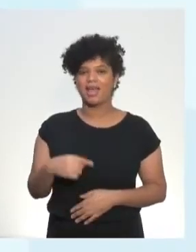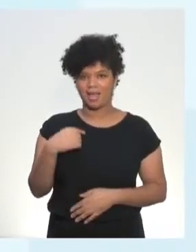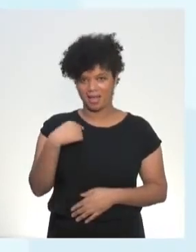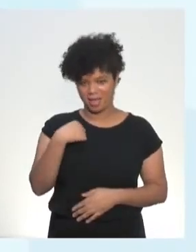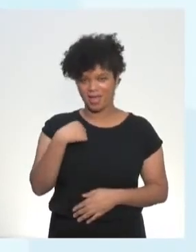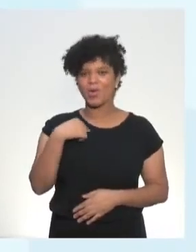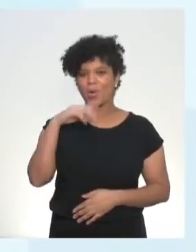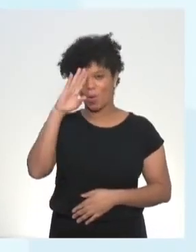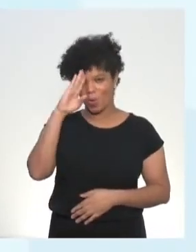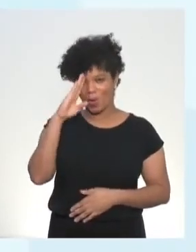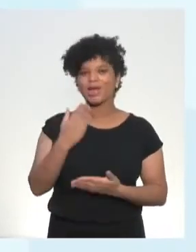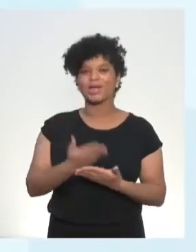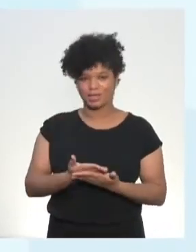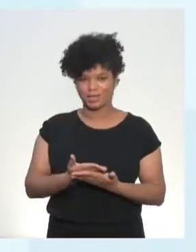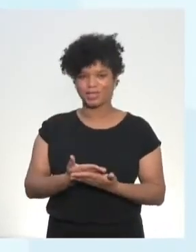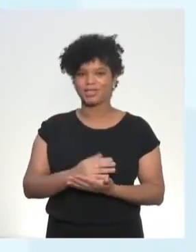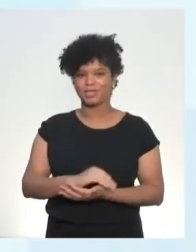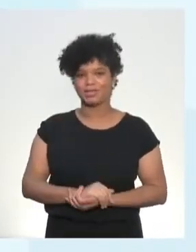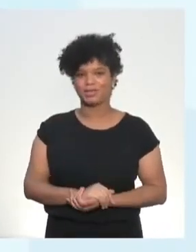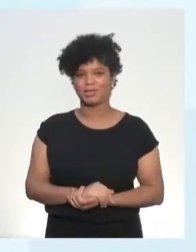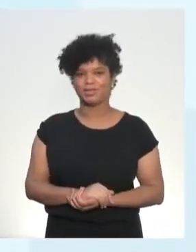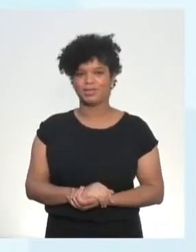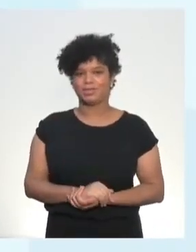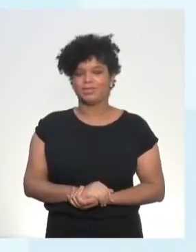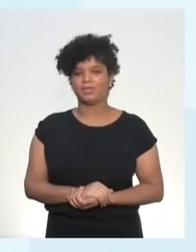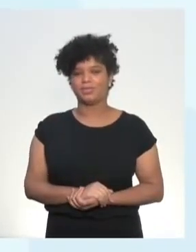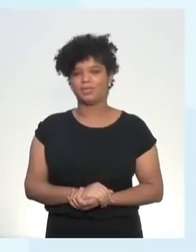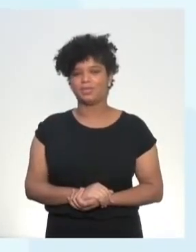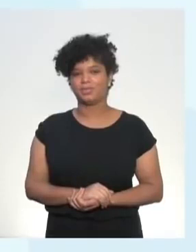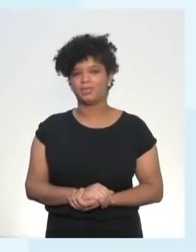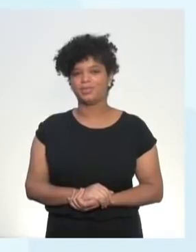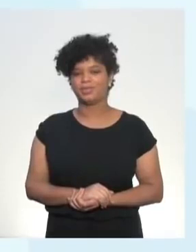do. Colocar aqui em cima. Yes, I do. Se